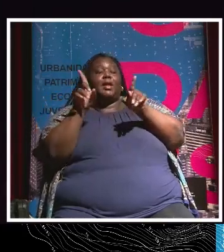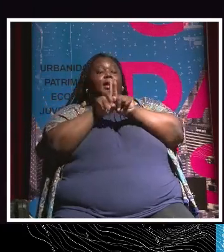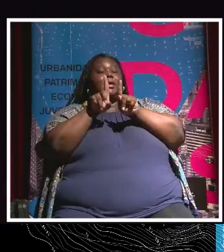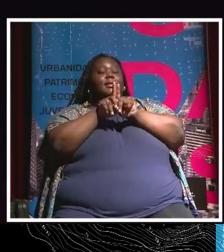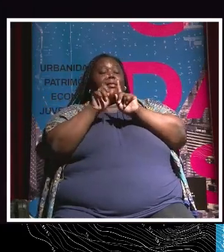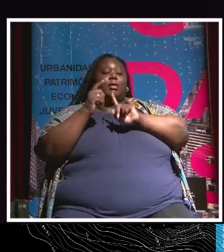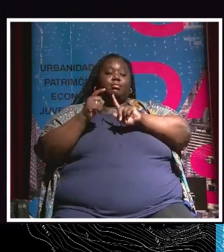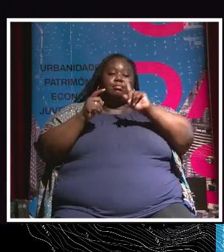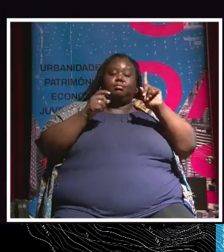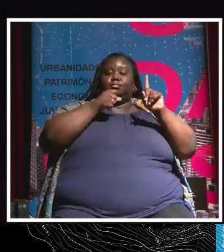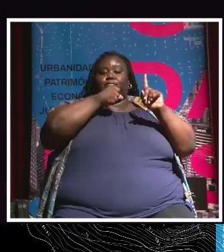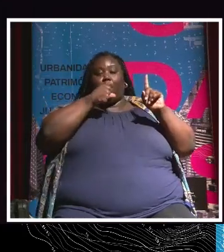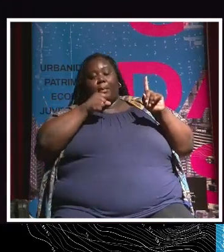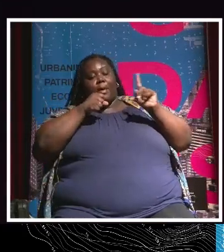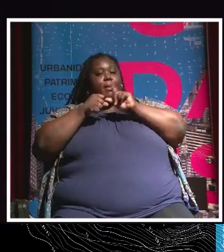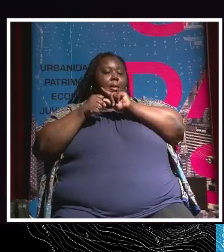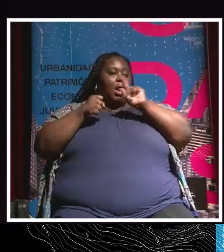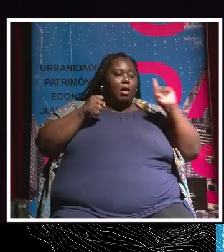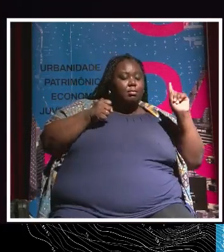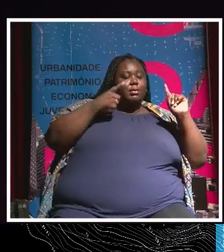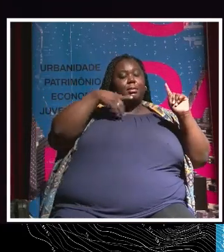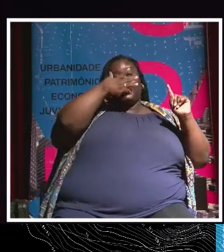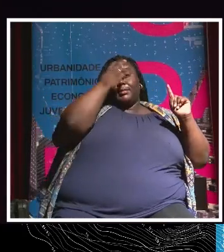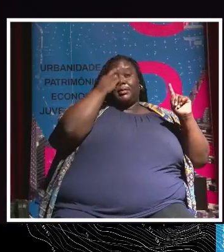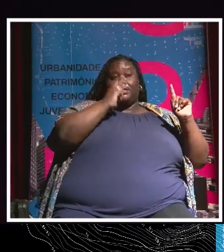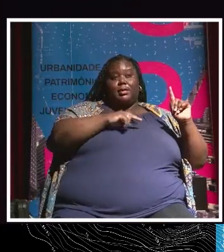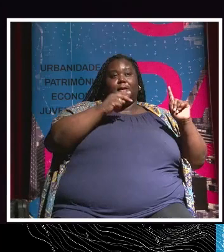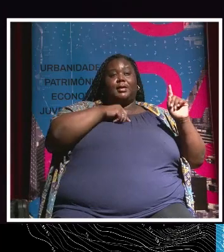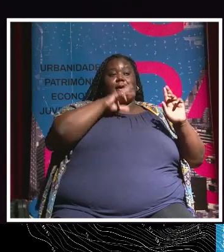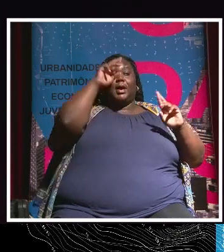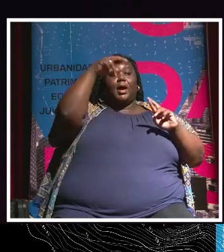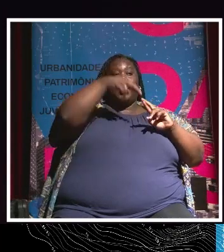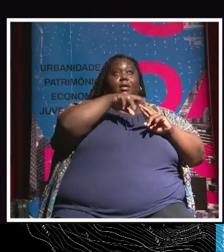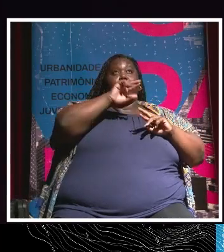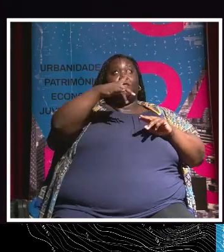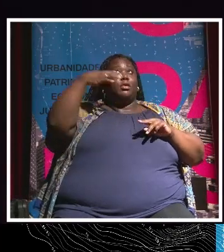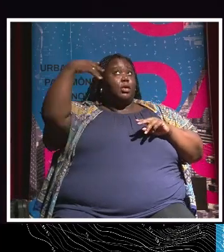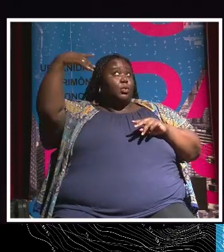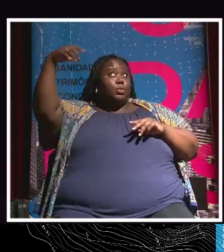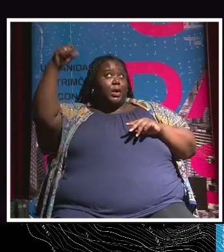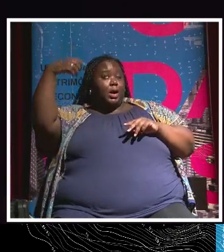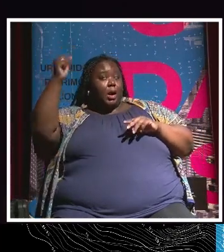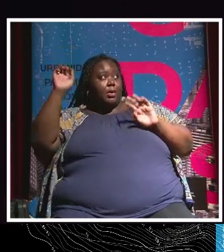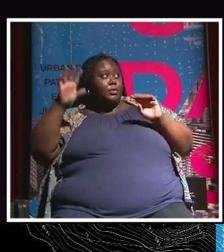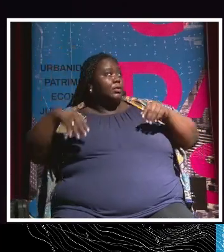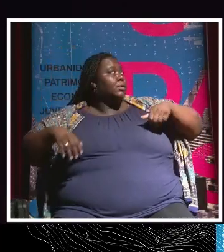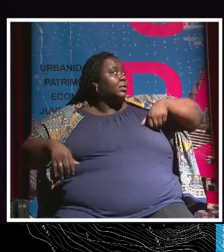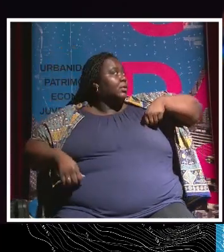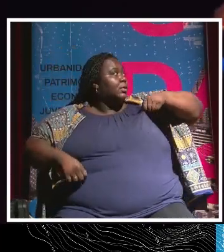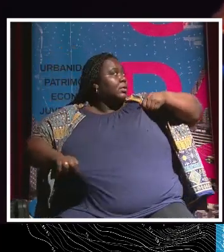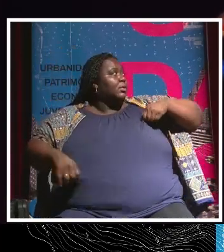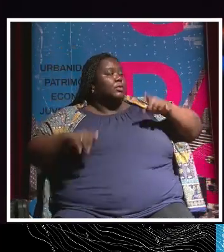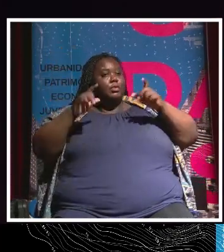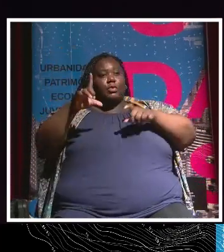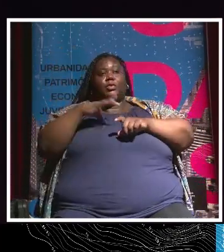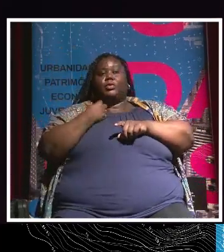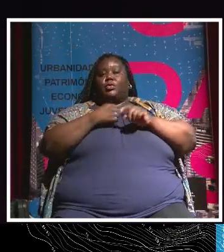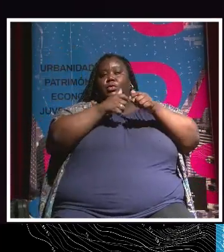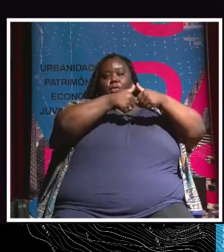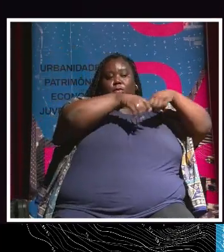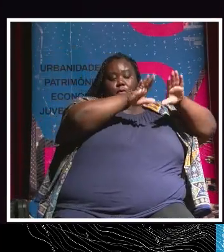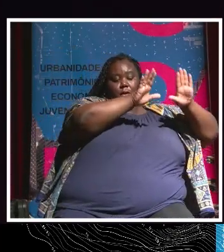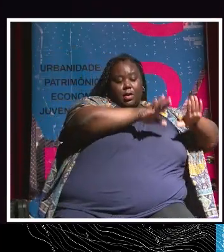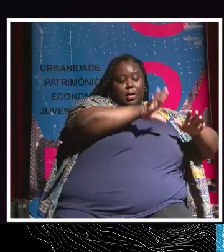microfone para que as pessoas cegas possam ter outra referência, a não ser somente a da caixa de som, né? A referência de onde eu estou localizada